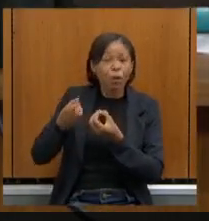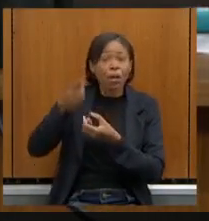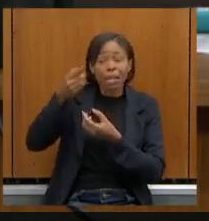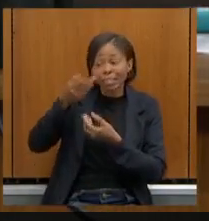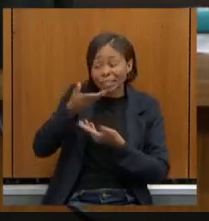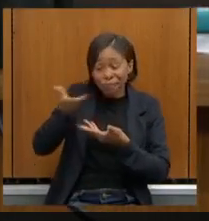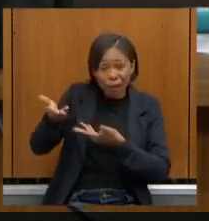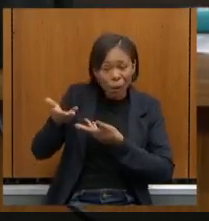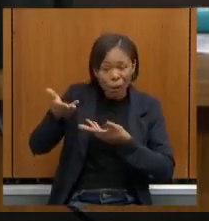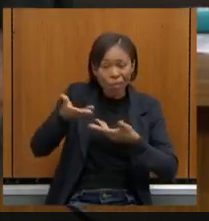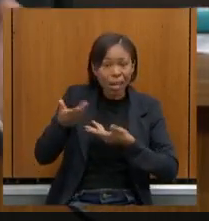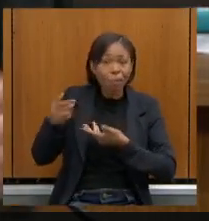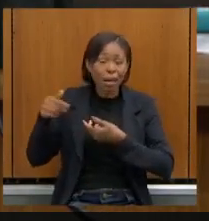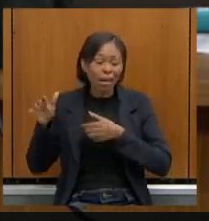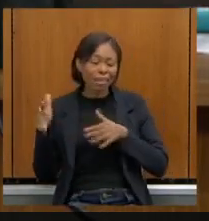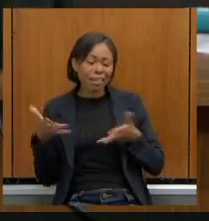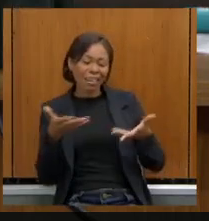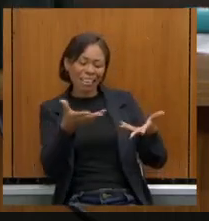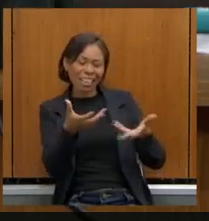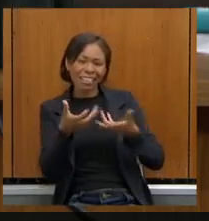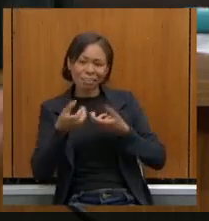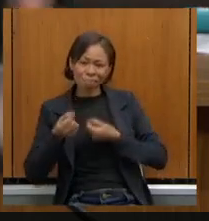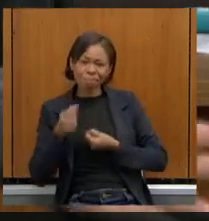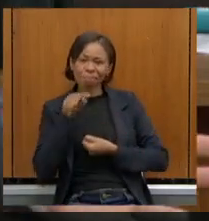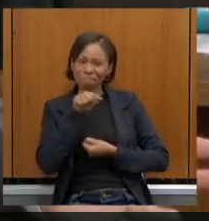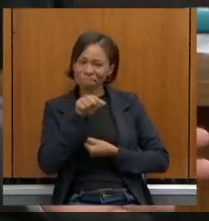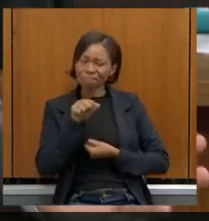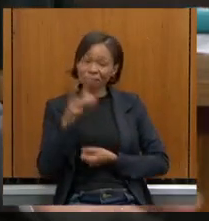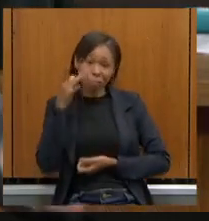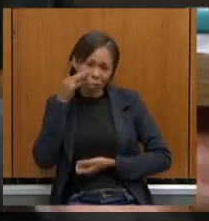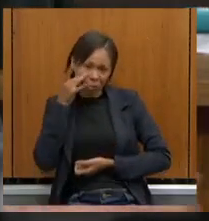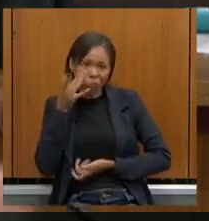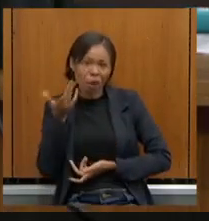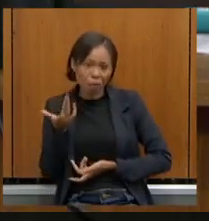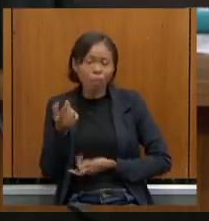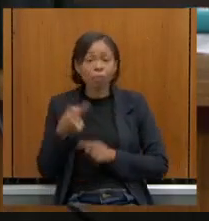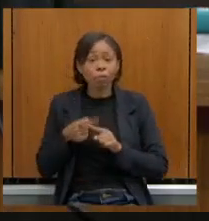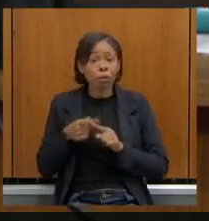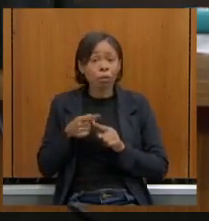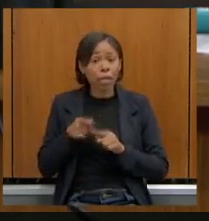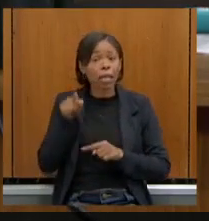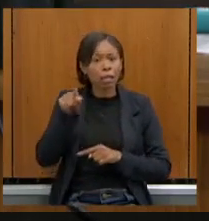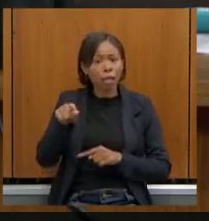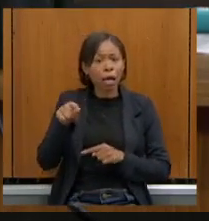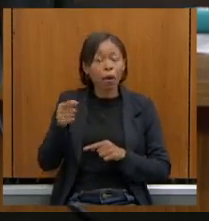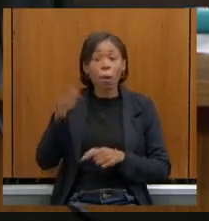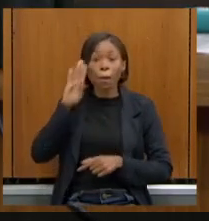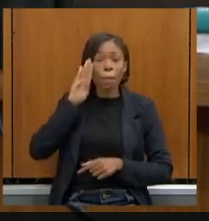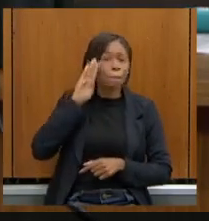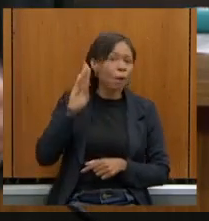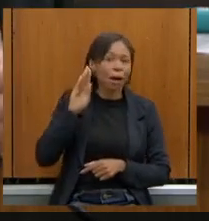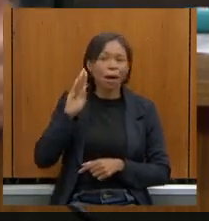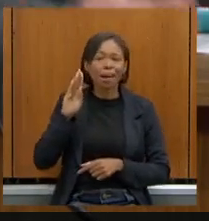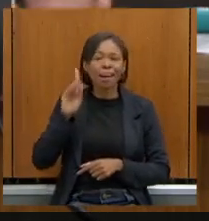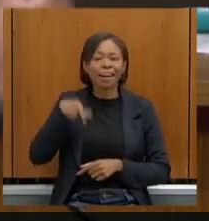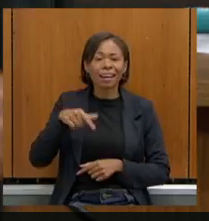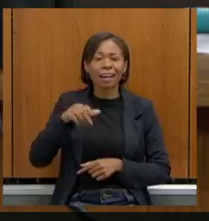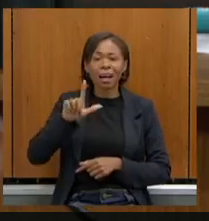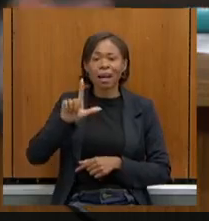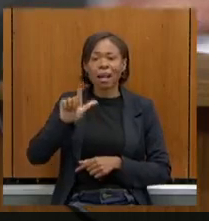vão te receber pessoalmente para que a gente possa construir, a gente sabe que lá hoje o foco maior é o Lago de Furnas, mas eles estão